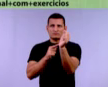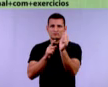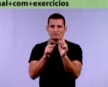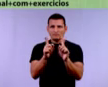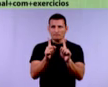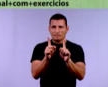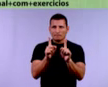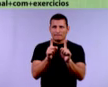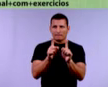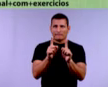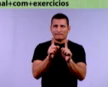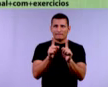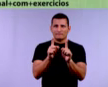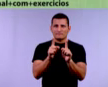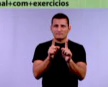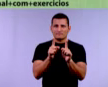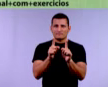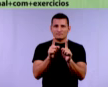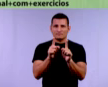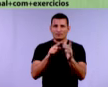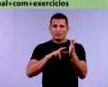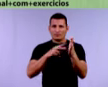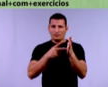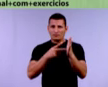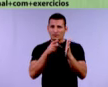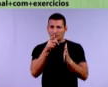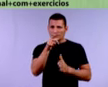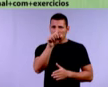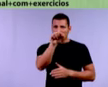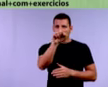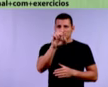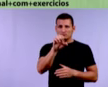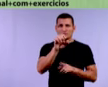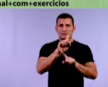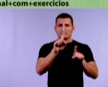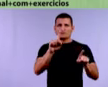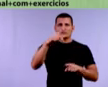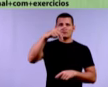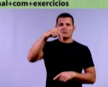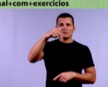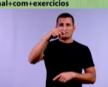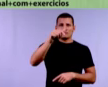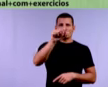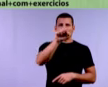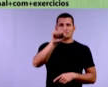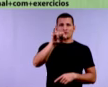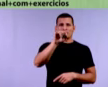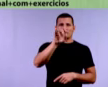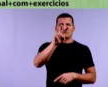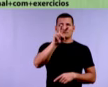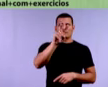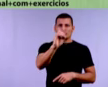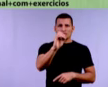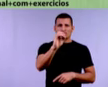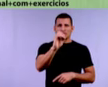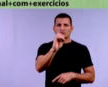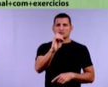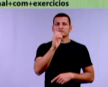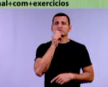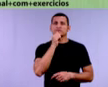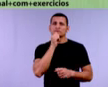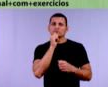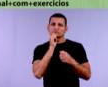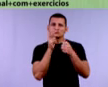meiozinho aqui, significa que esse C não é partícula passivadora, porque nós não temos voz passiva com um verbo